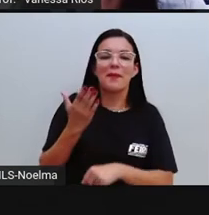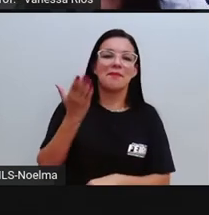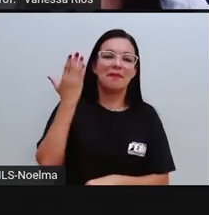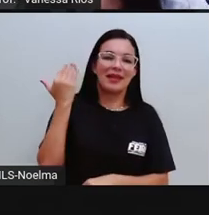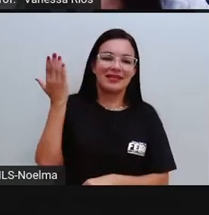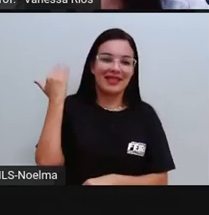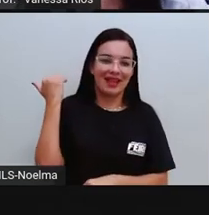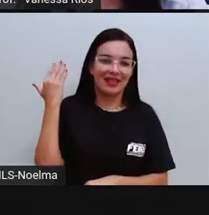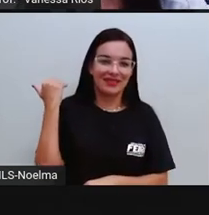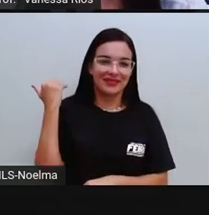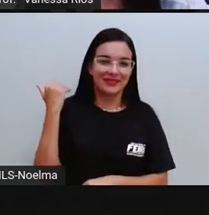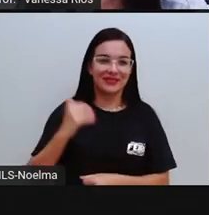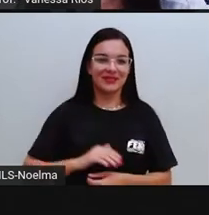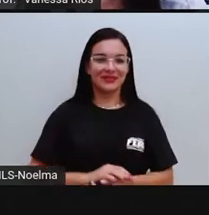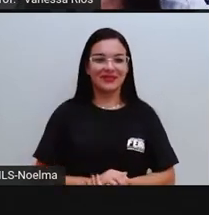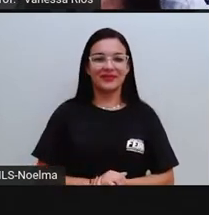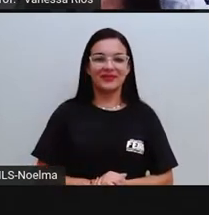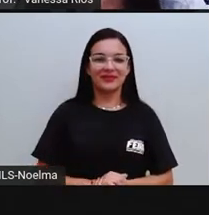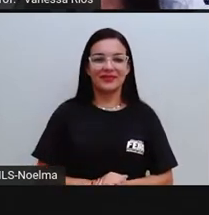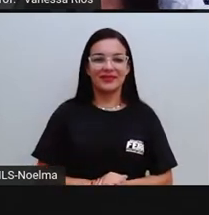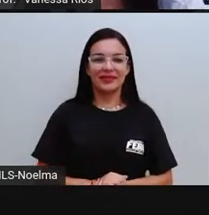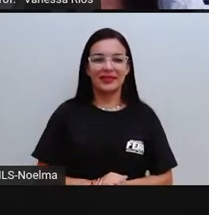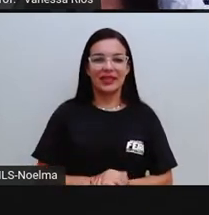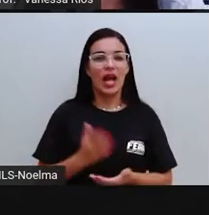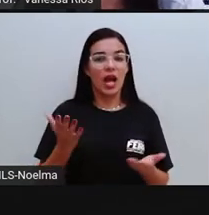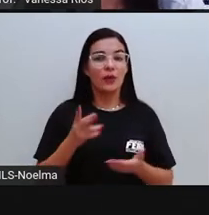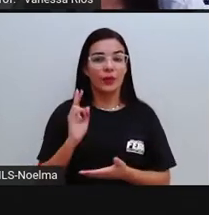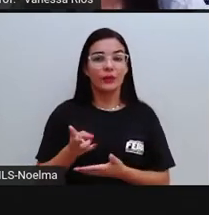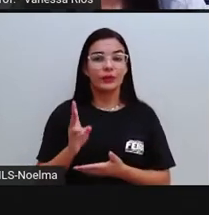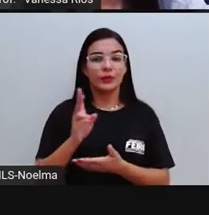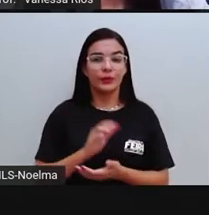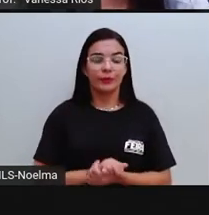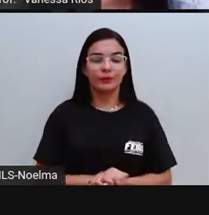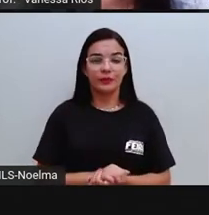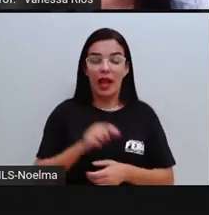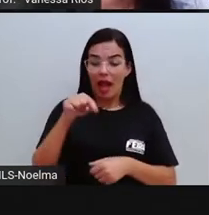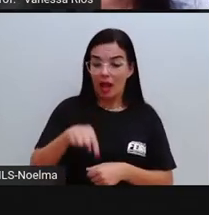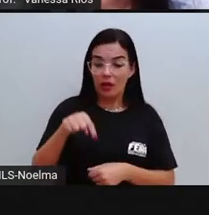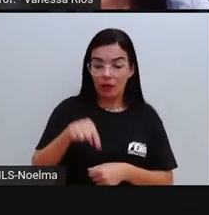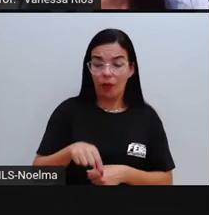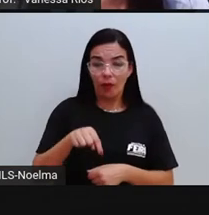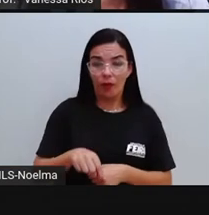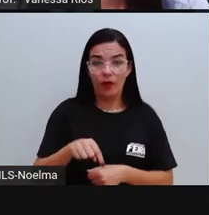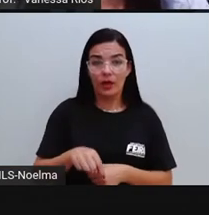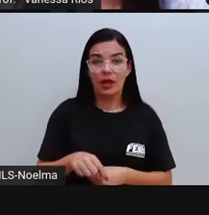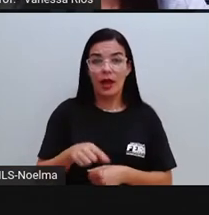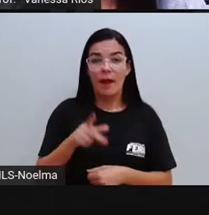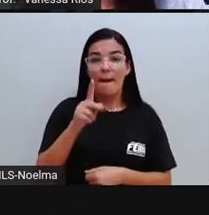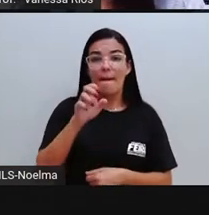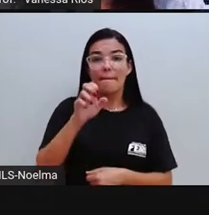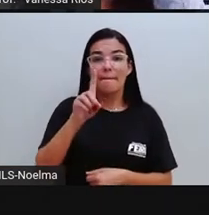passado. E aí a gente continua. Neste momento,